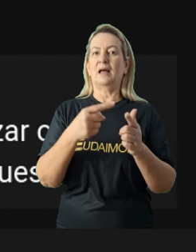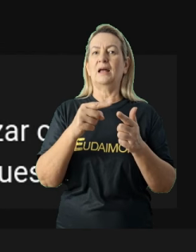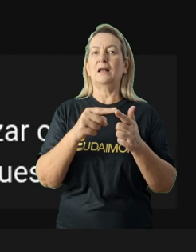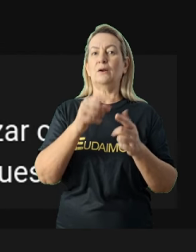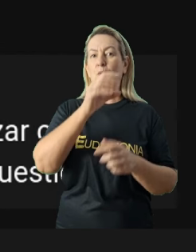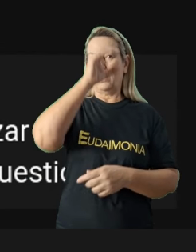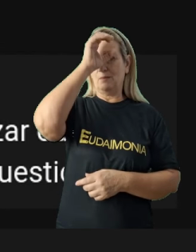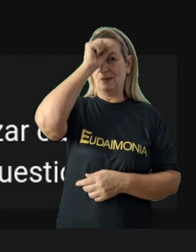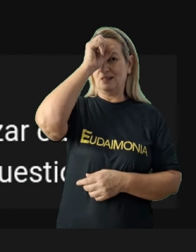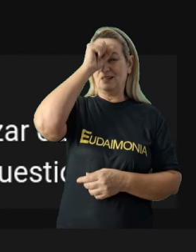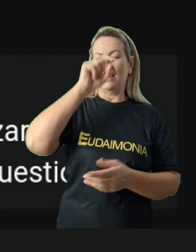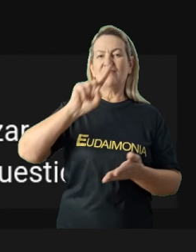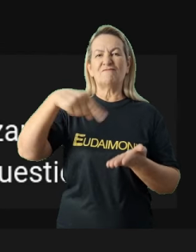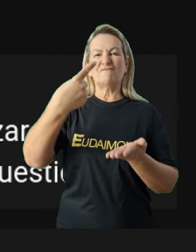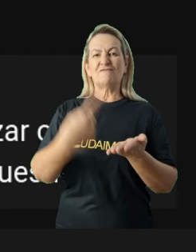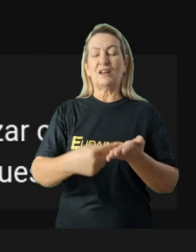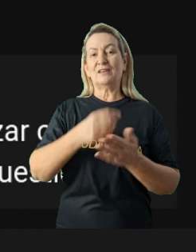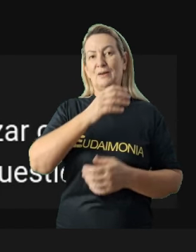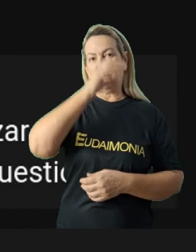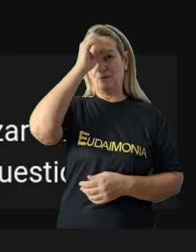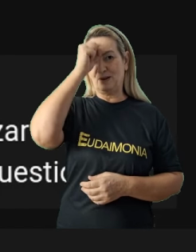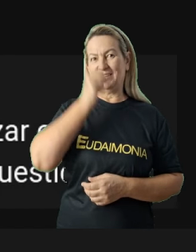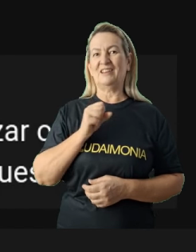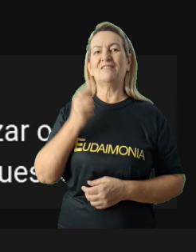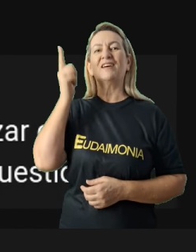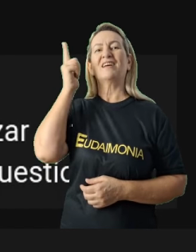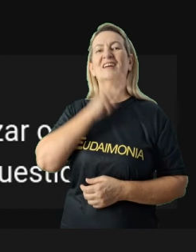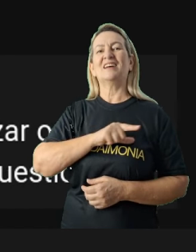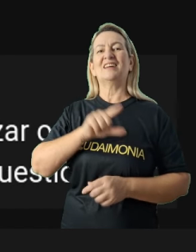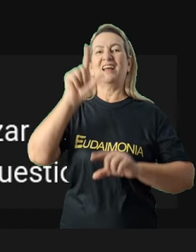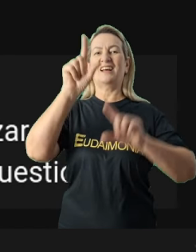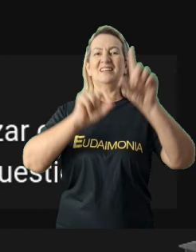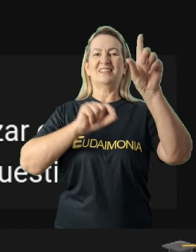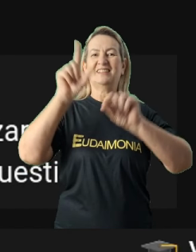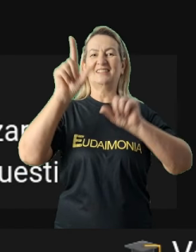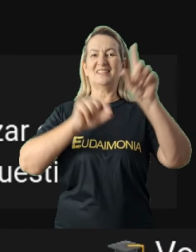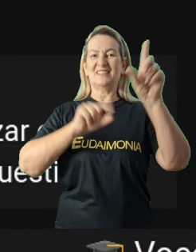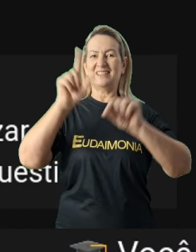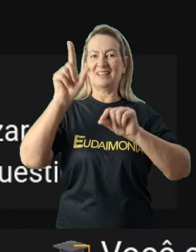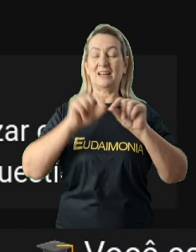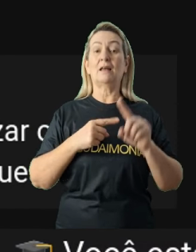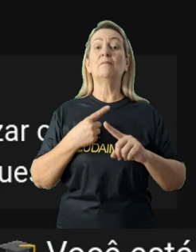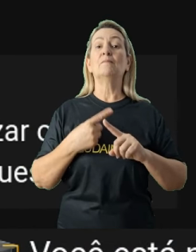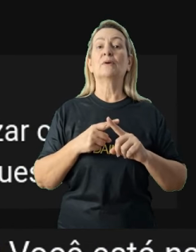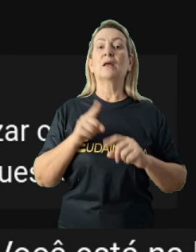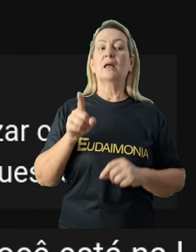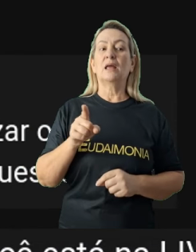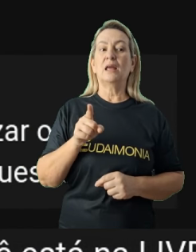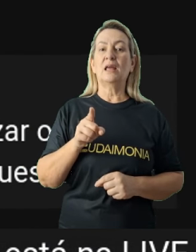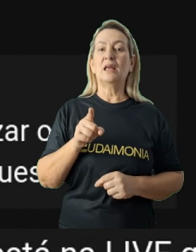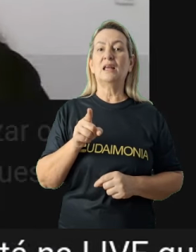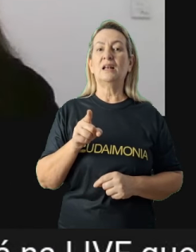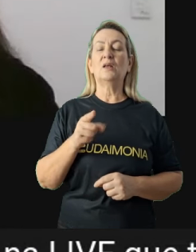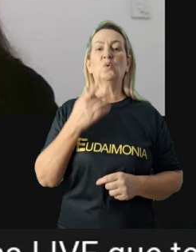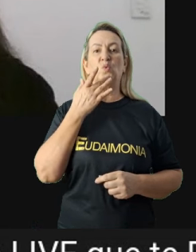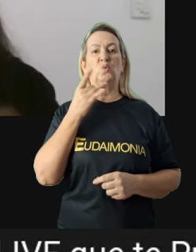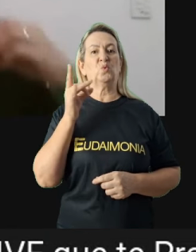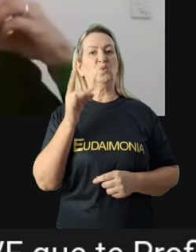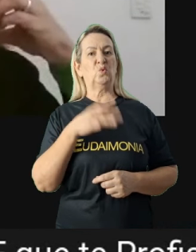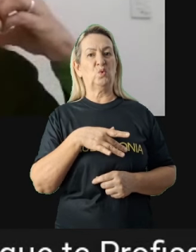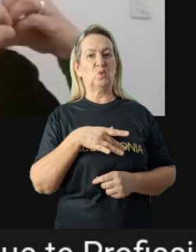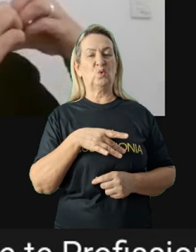para validar o aprendizado. Ei, Eugênio, vou te dar a estrelinha, Eugênio. Por